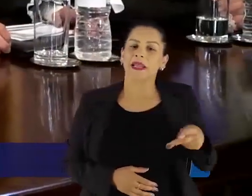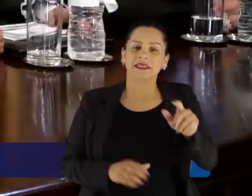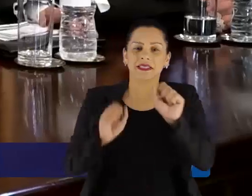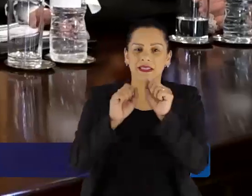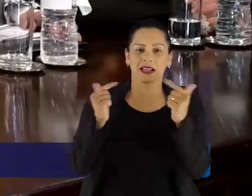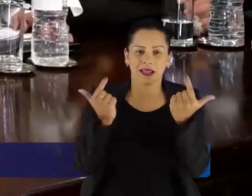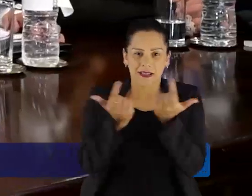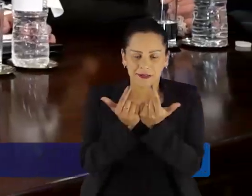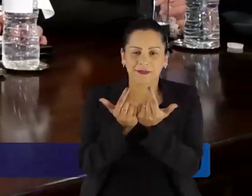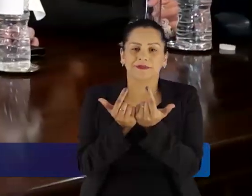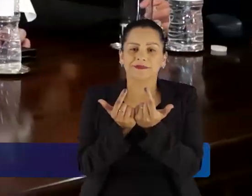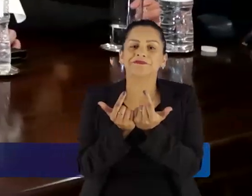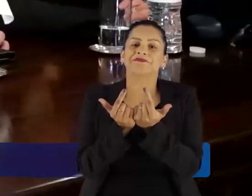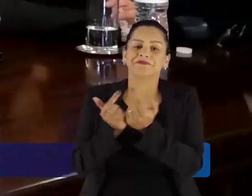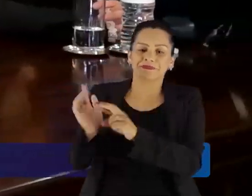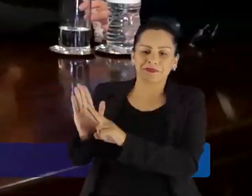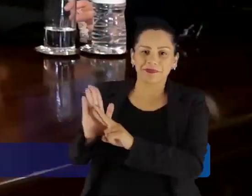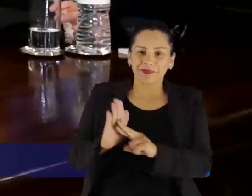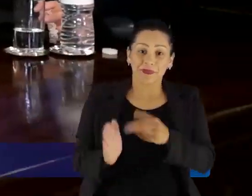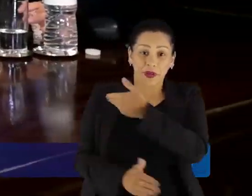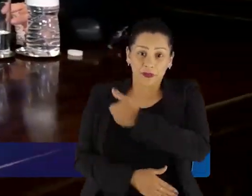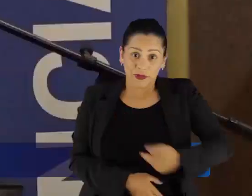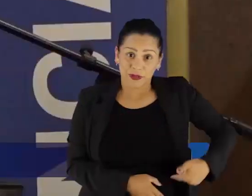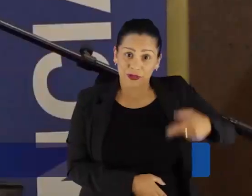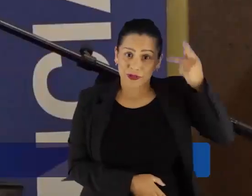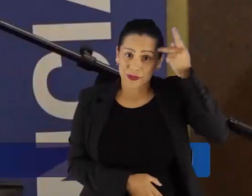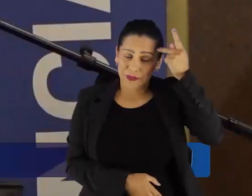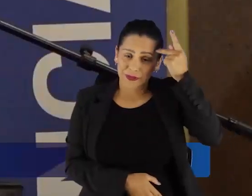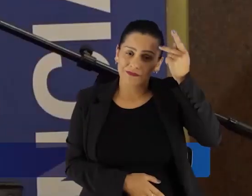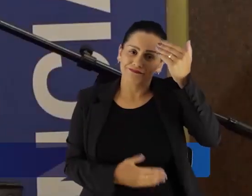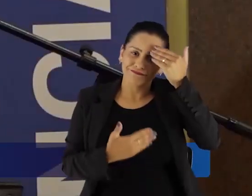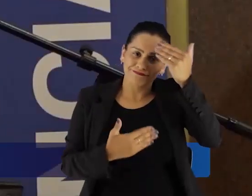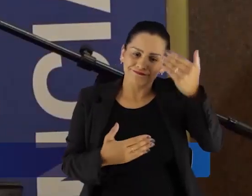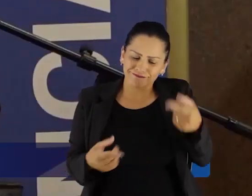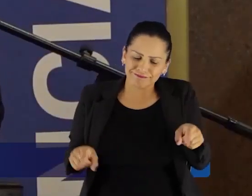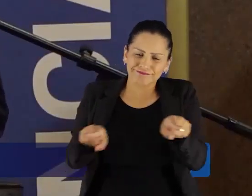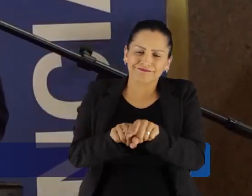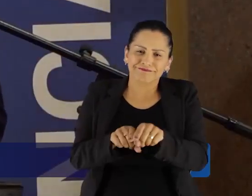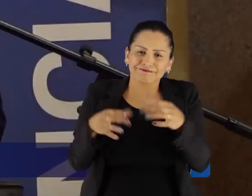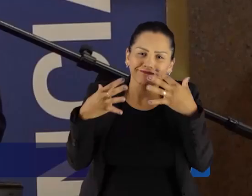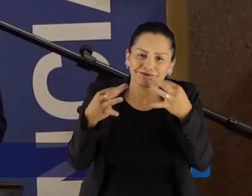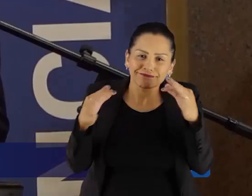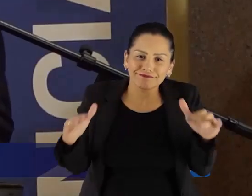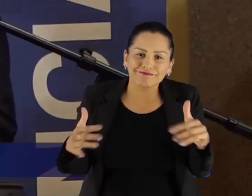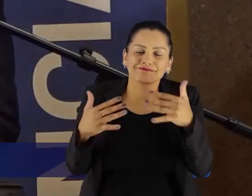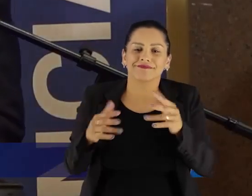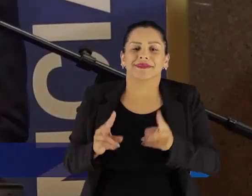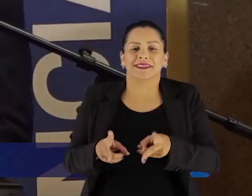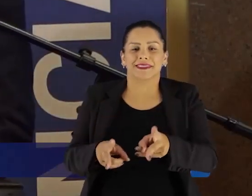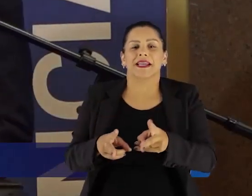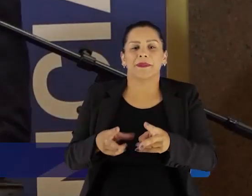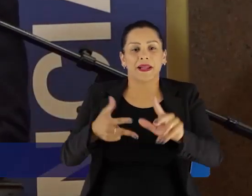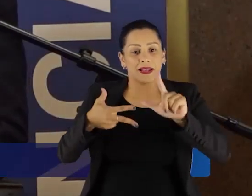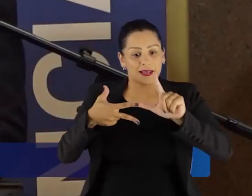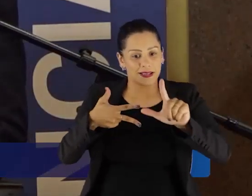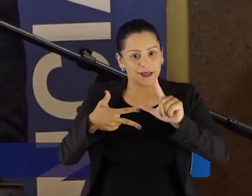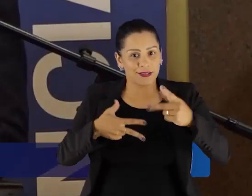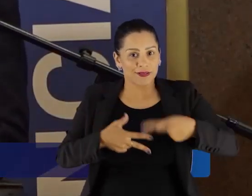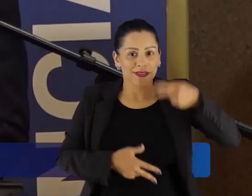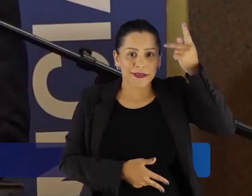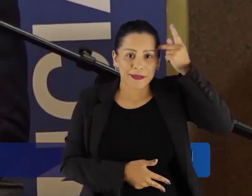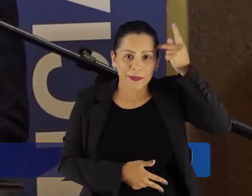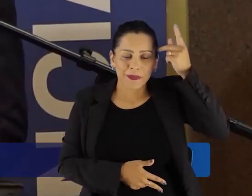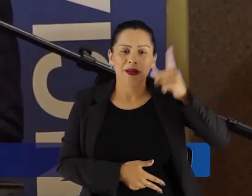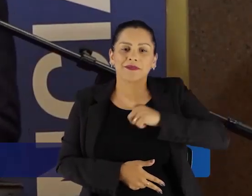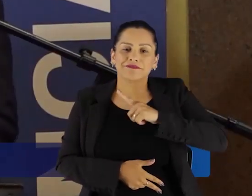Legislativa a quem em nome do Governo de São Paulo eu agradeço a parceria atenção do Poder Legislativo de São Paulo para com